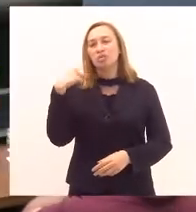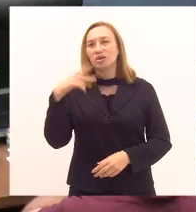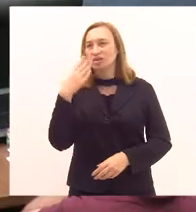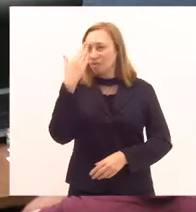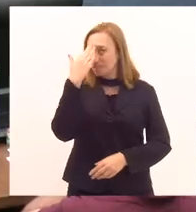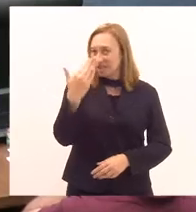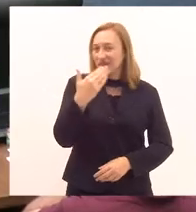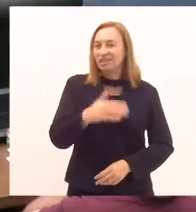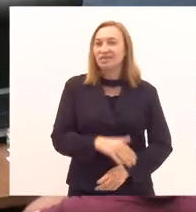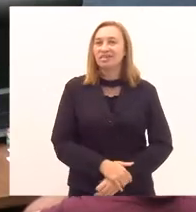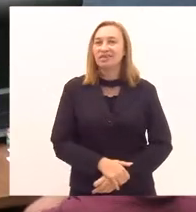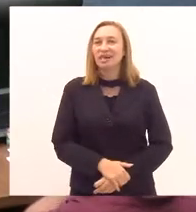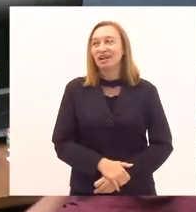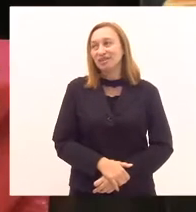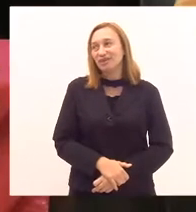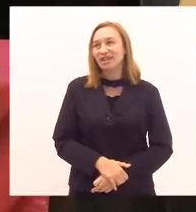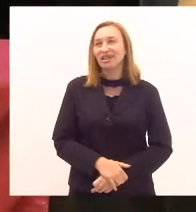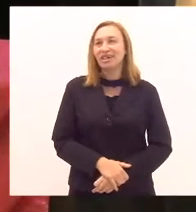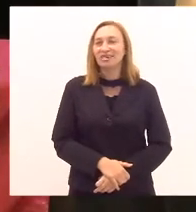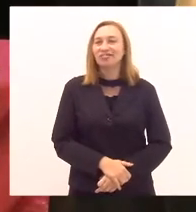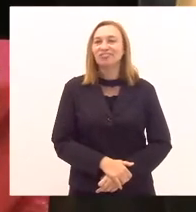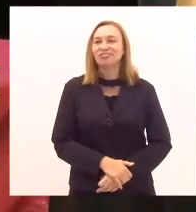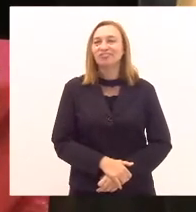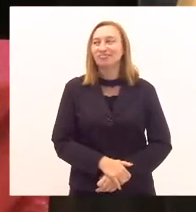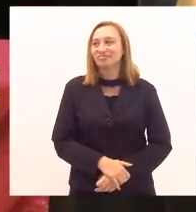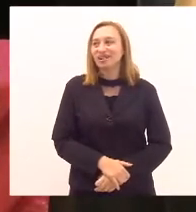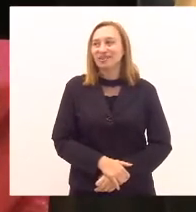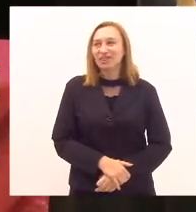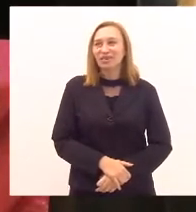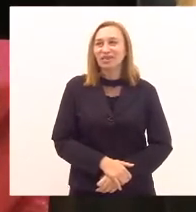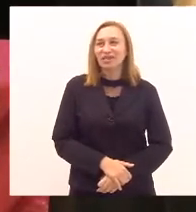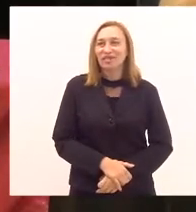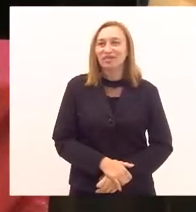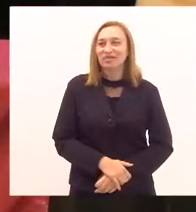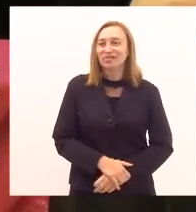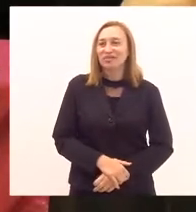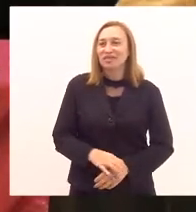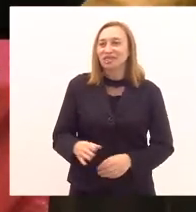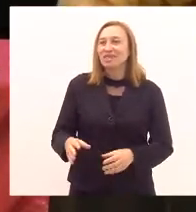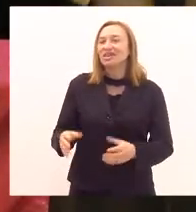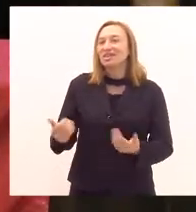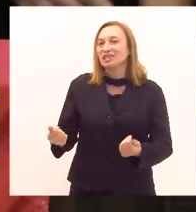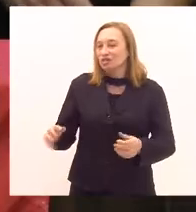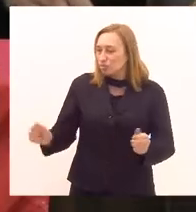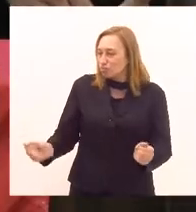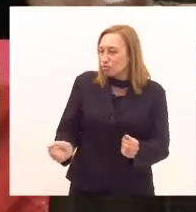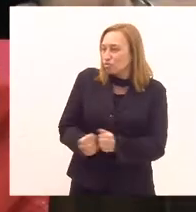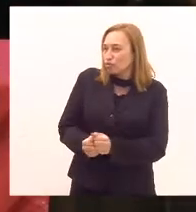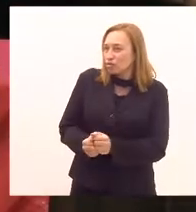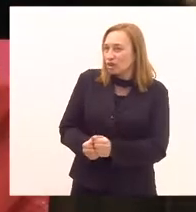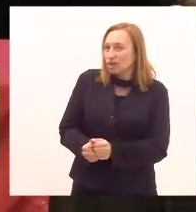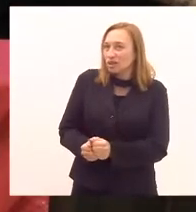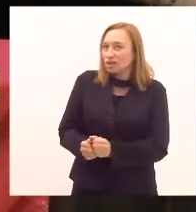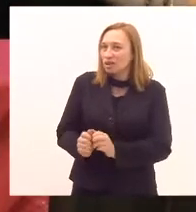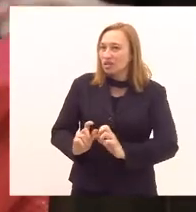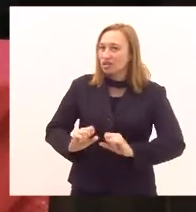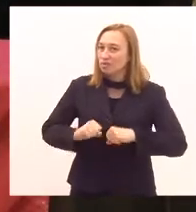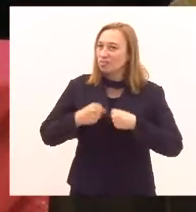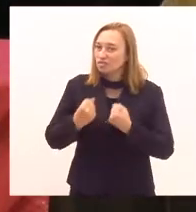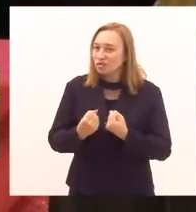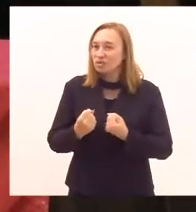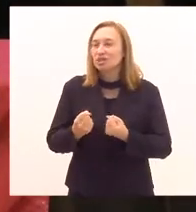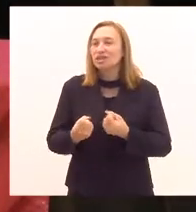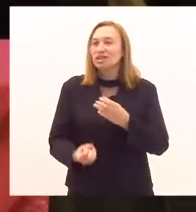Obrigado. E, dentro disso, eu acho que oposição não significa ser do contra, significa tentar passar